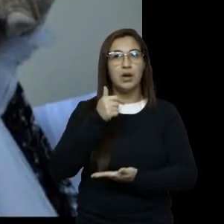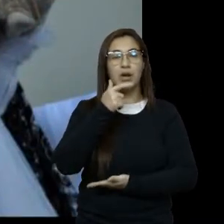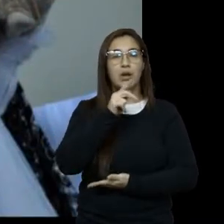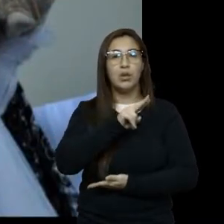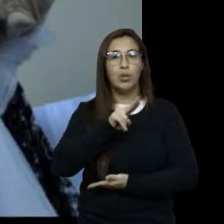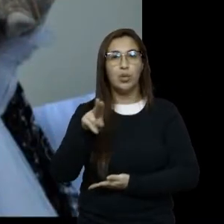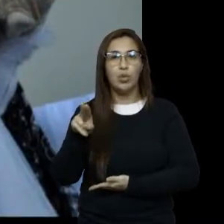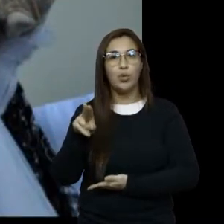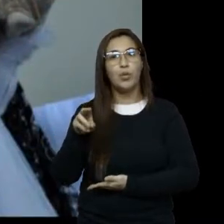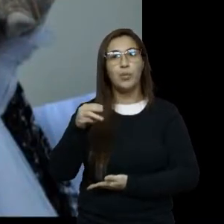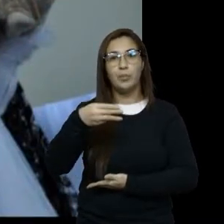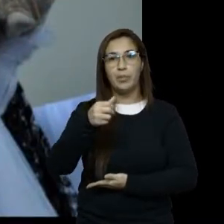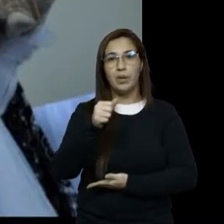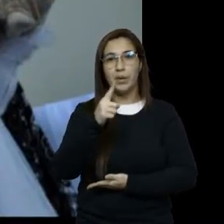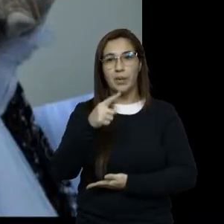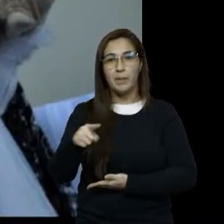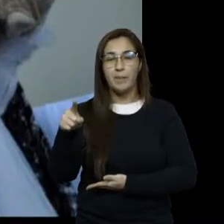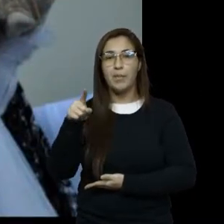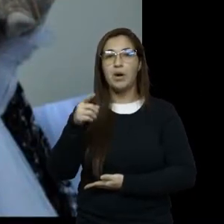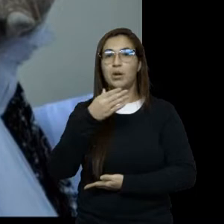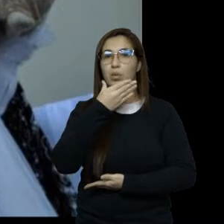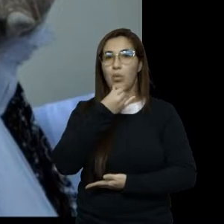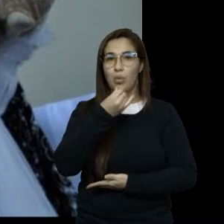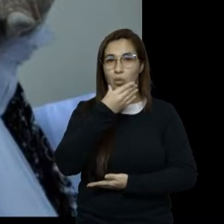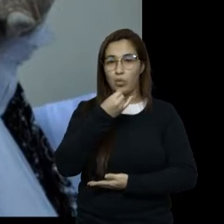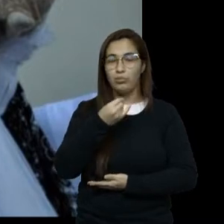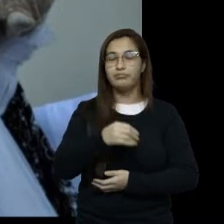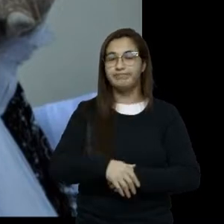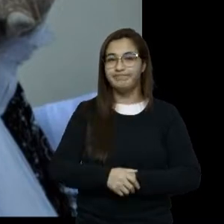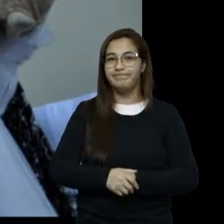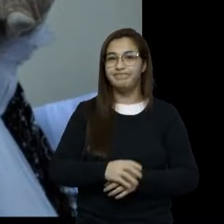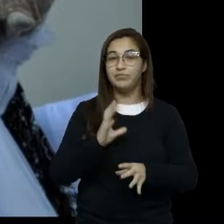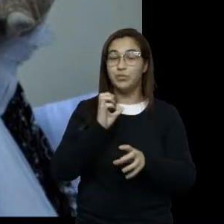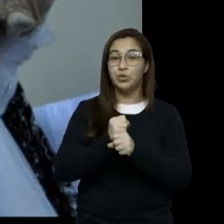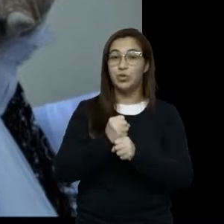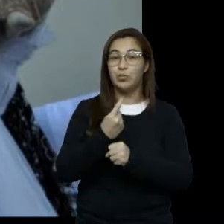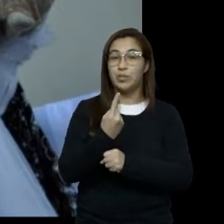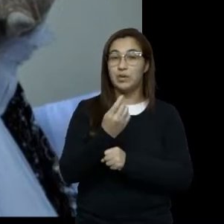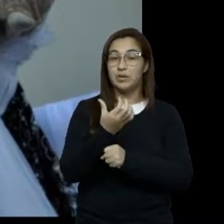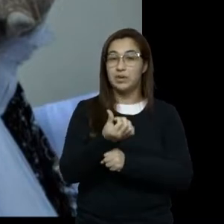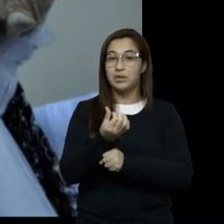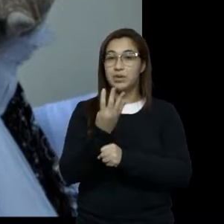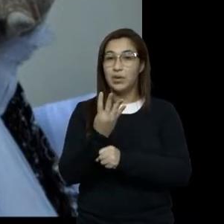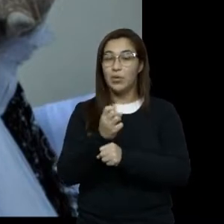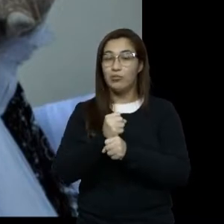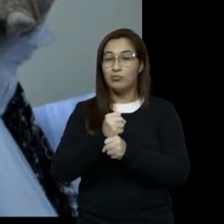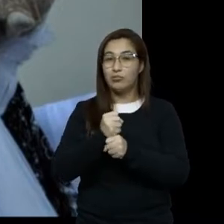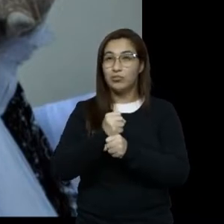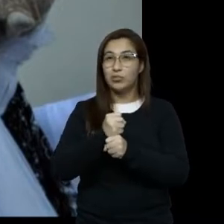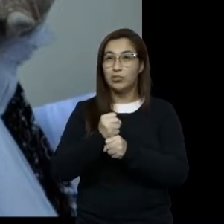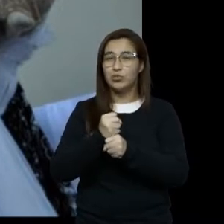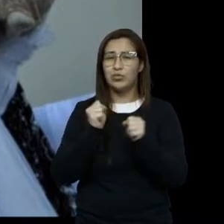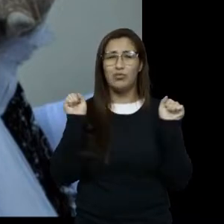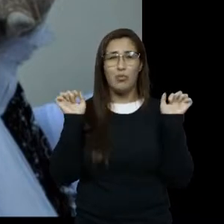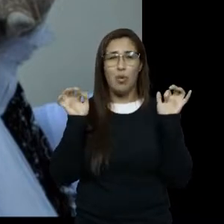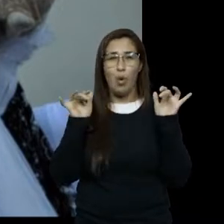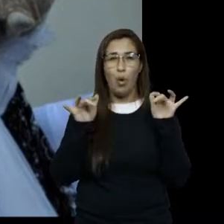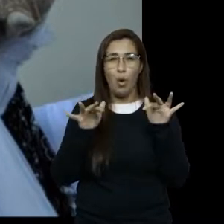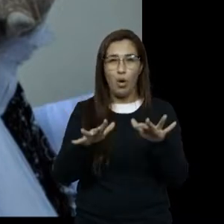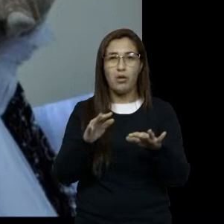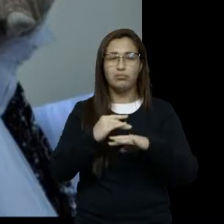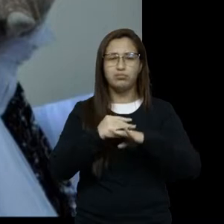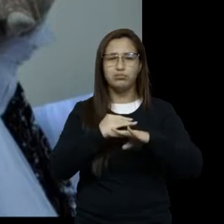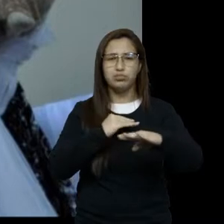Homens são 174 anos de devoção que arrasta Multidões pelas Avenidas